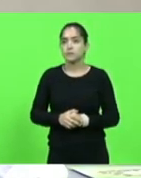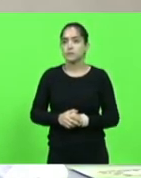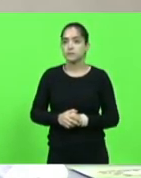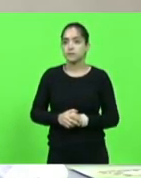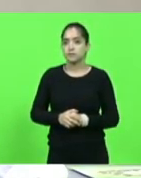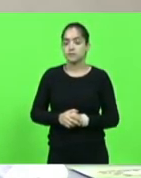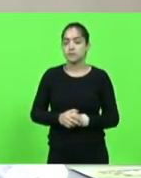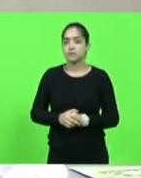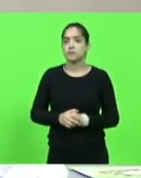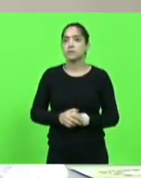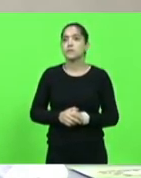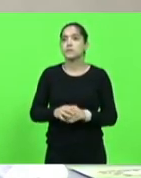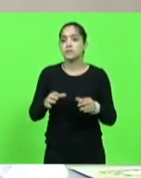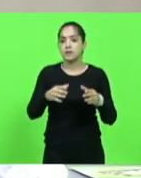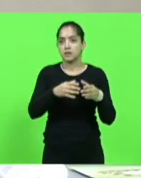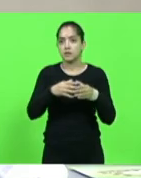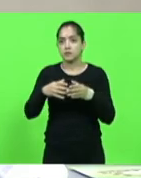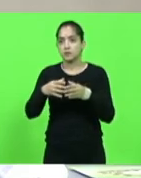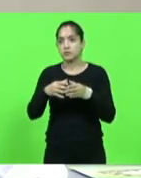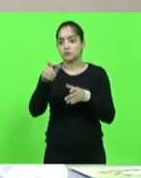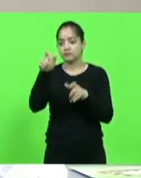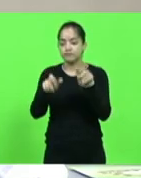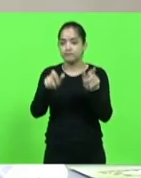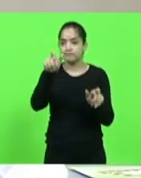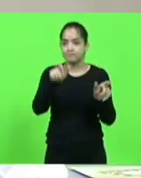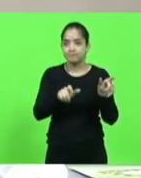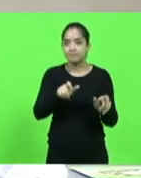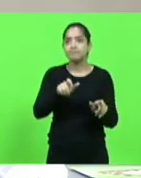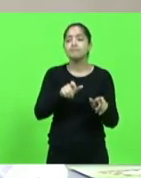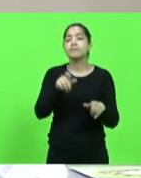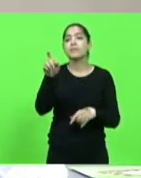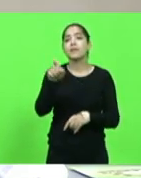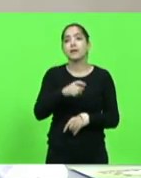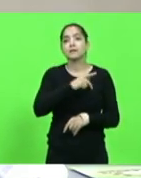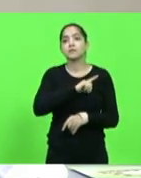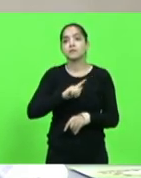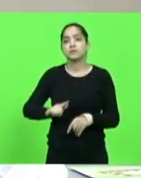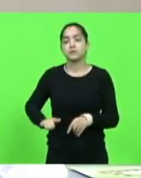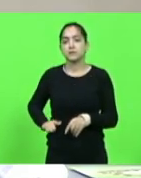Entre os membros recentes, também o ex-governador Antônio Carlos Conter Reis.